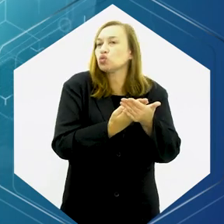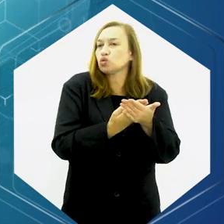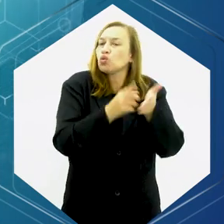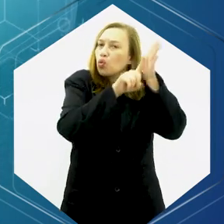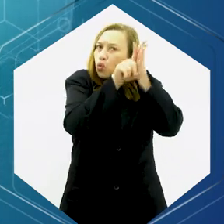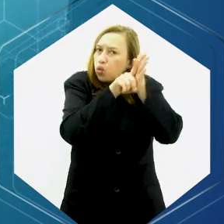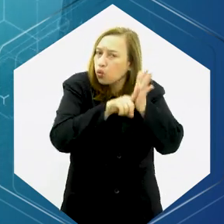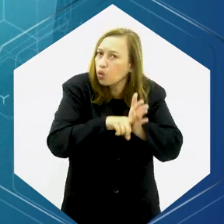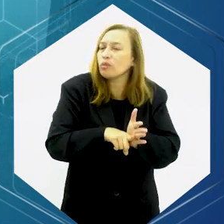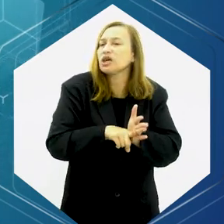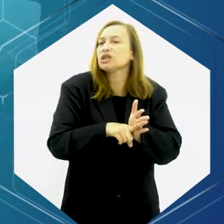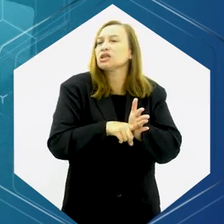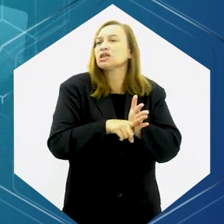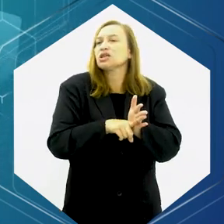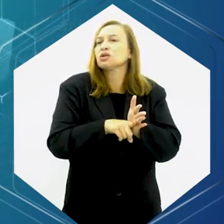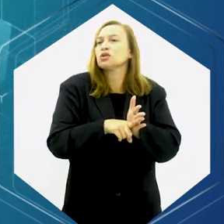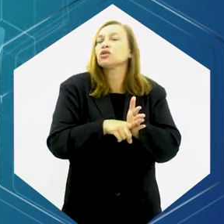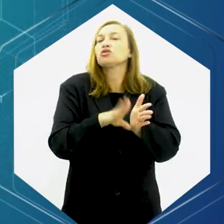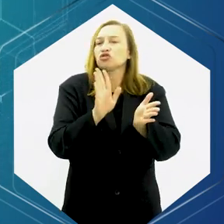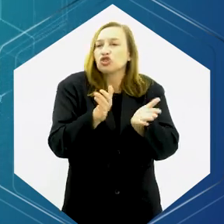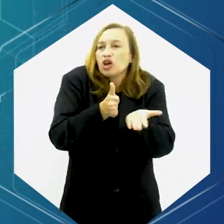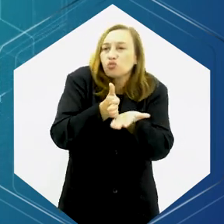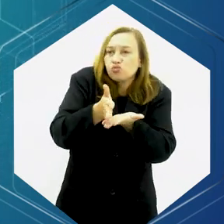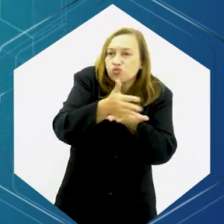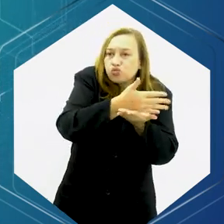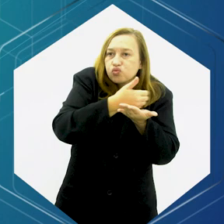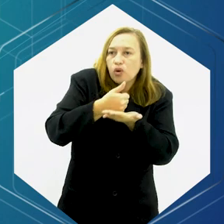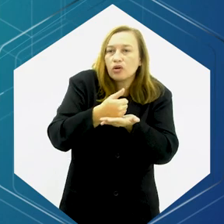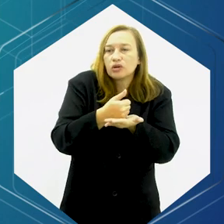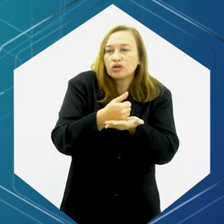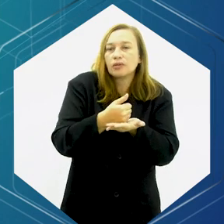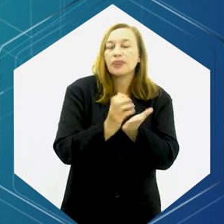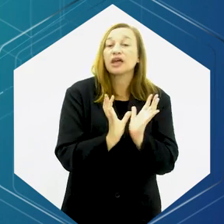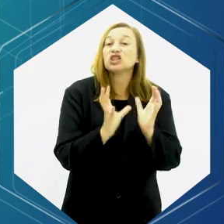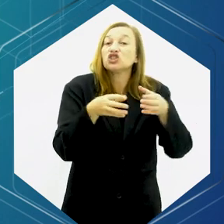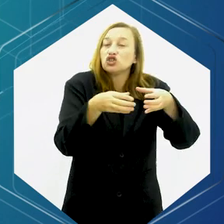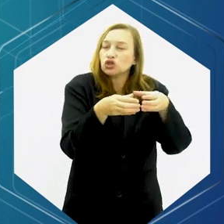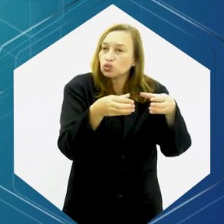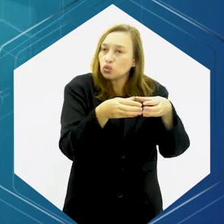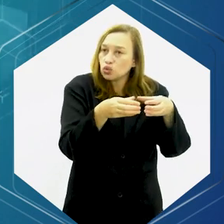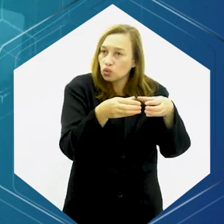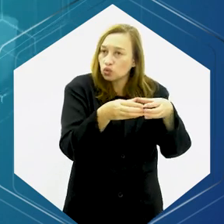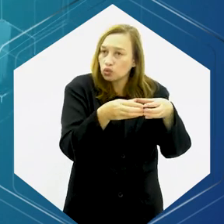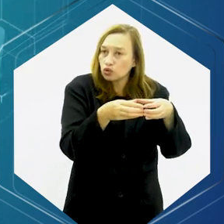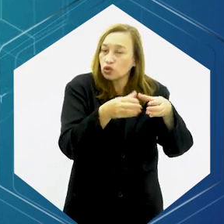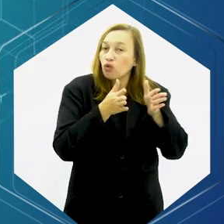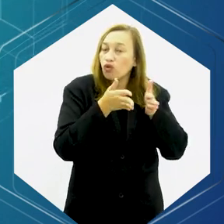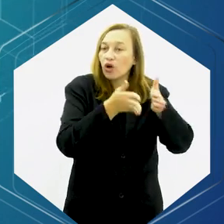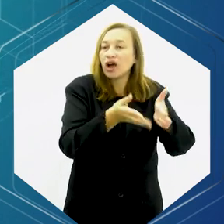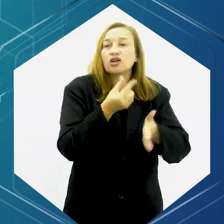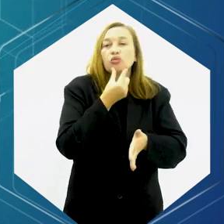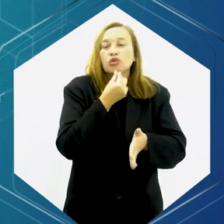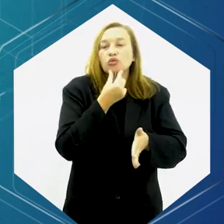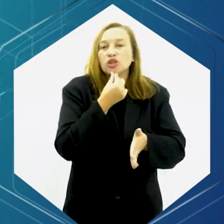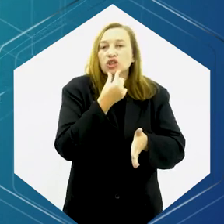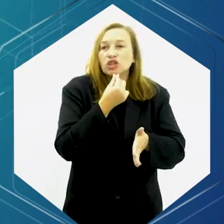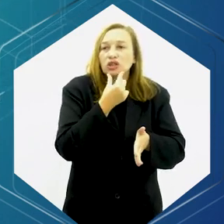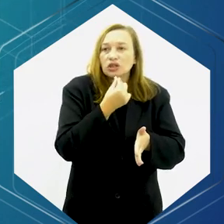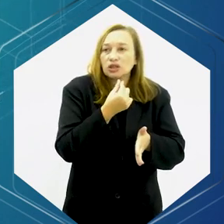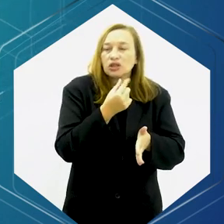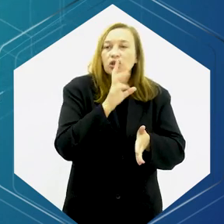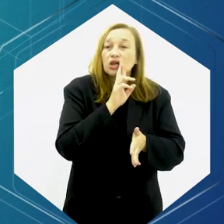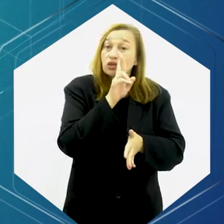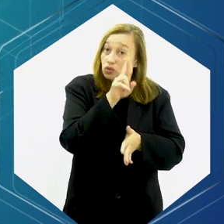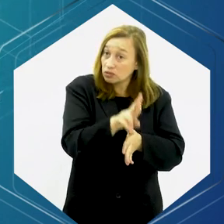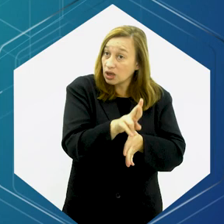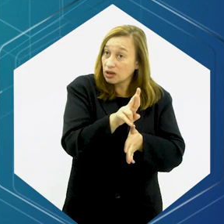e também de outras pesquisas né Eh com esses dados que a gente chama de corte né Eh que também já apresentaram